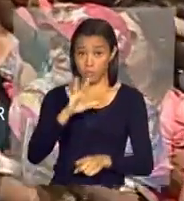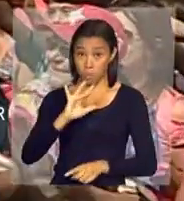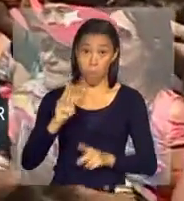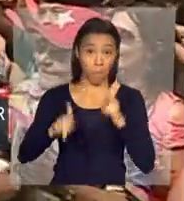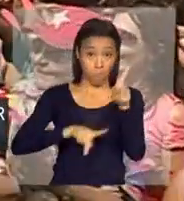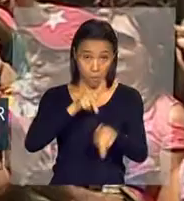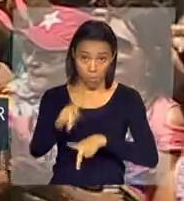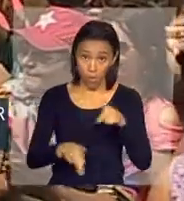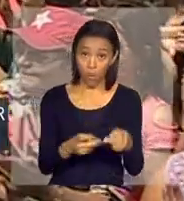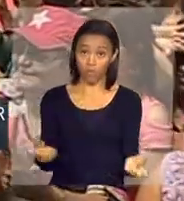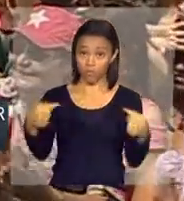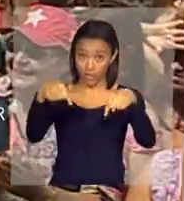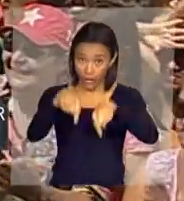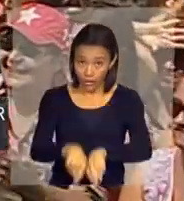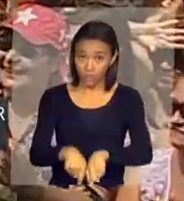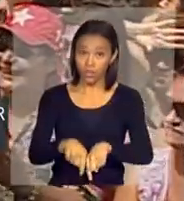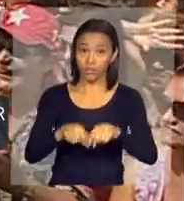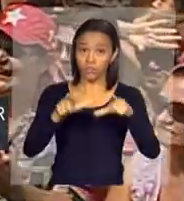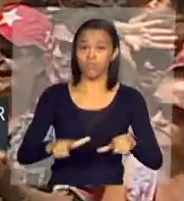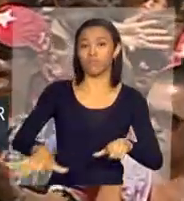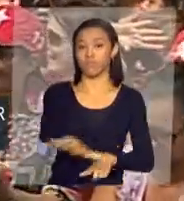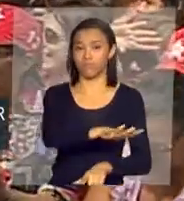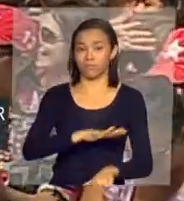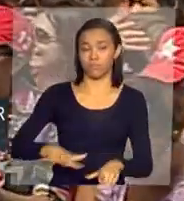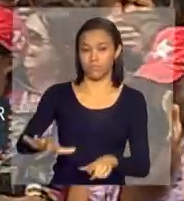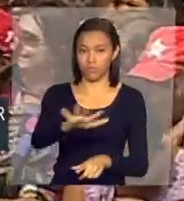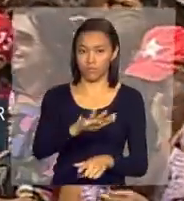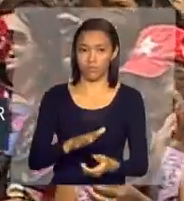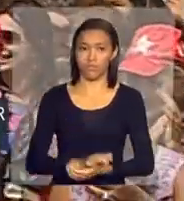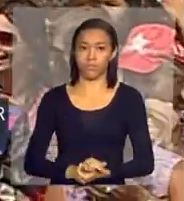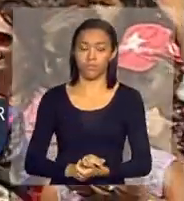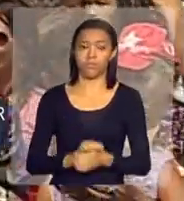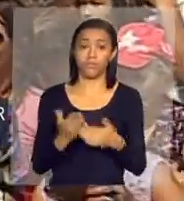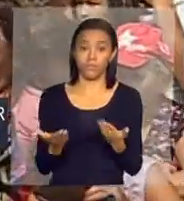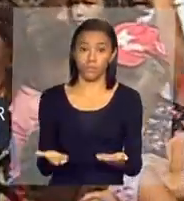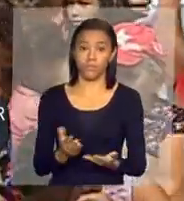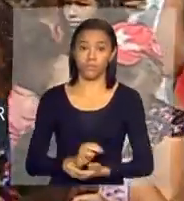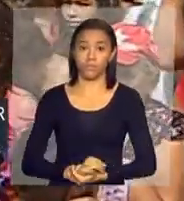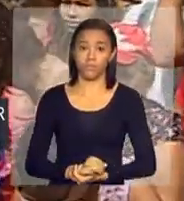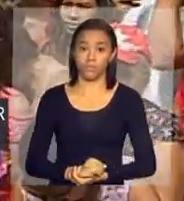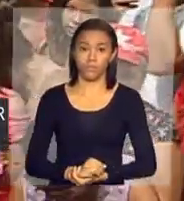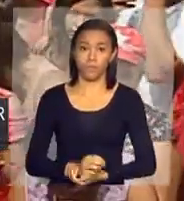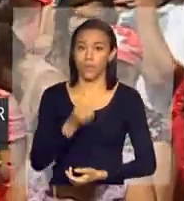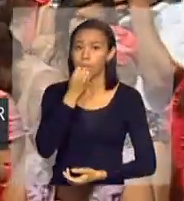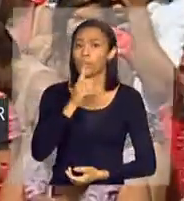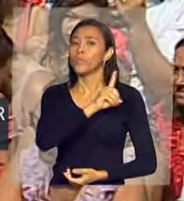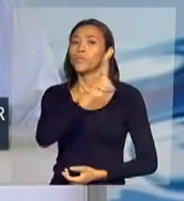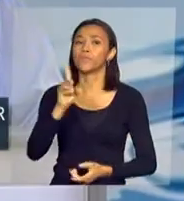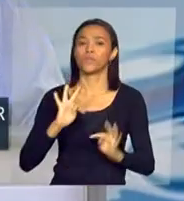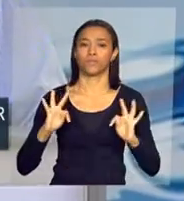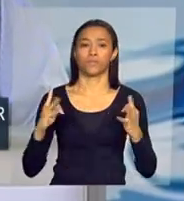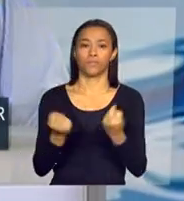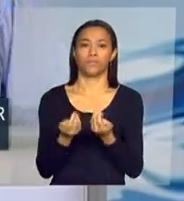Julião, meu povo da região, enfim, meu bom dia a todos.